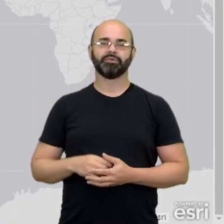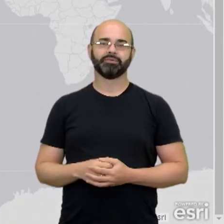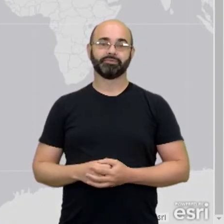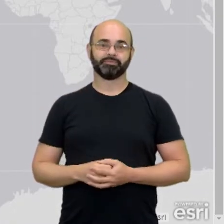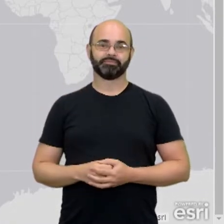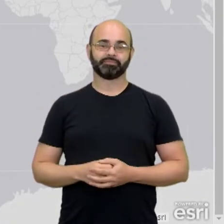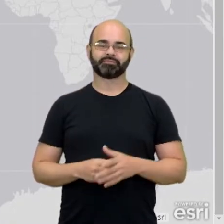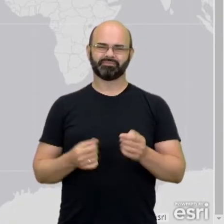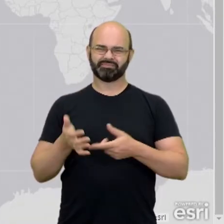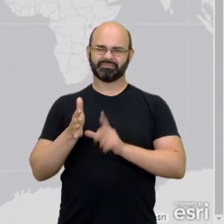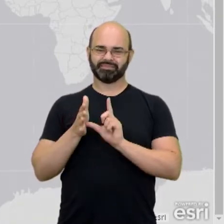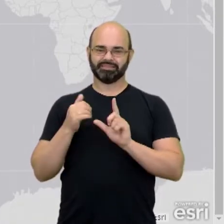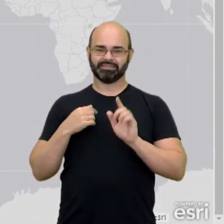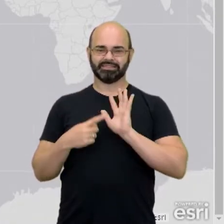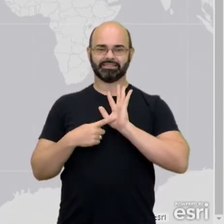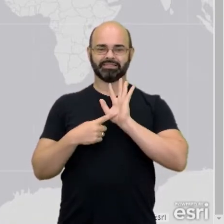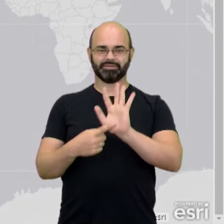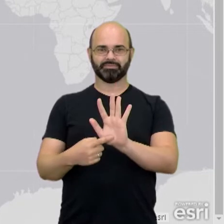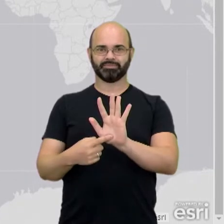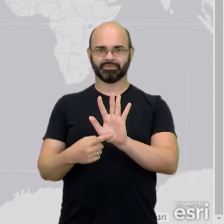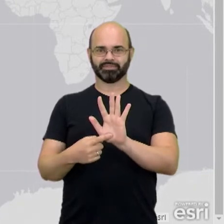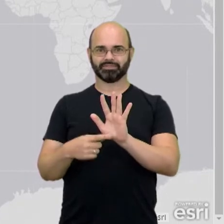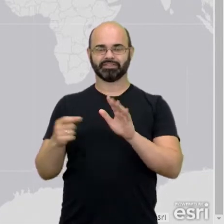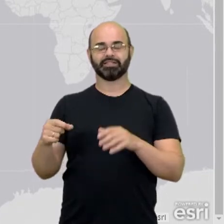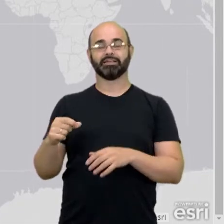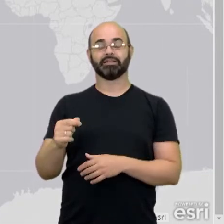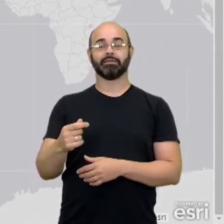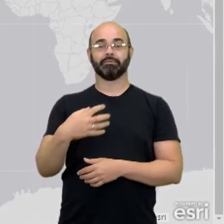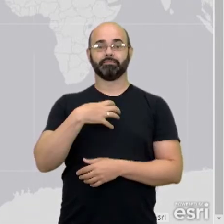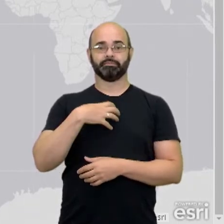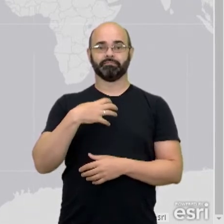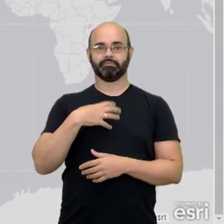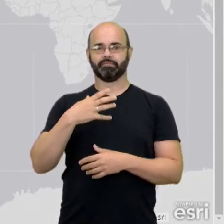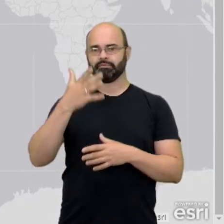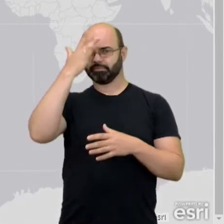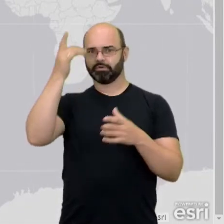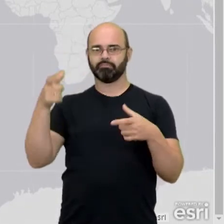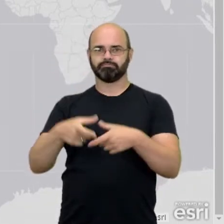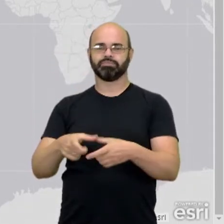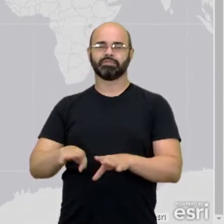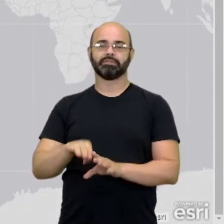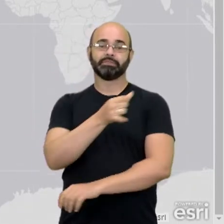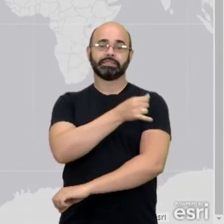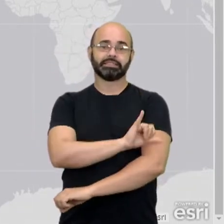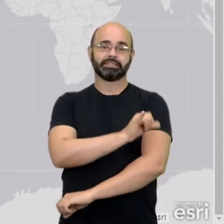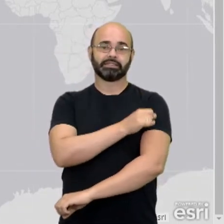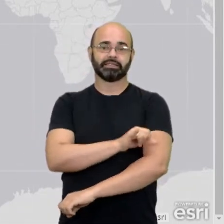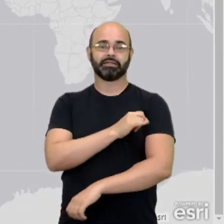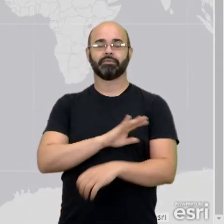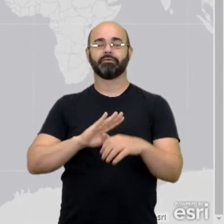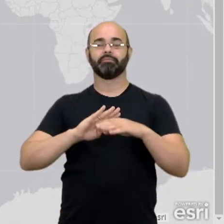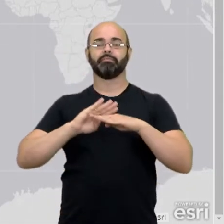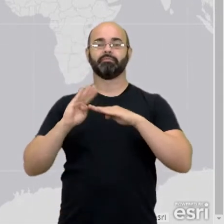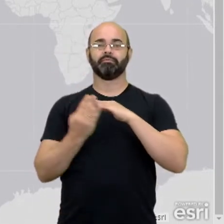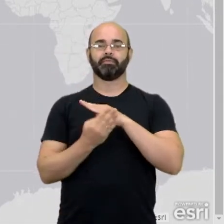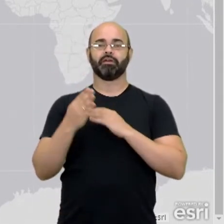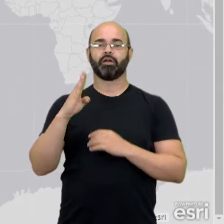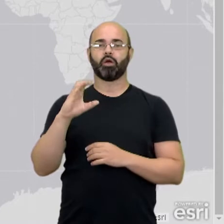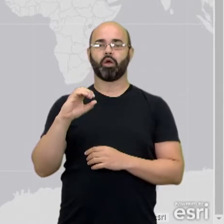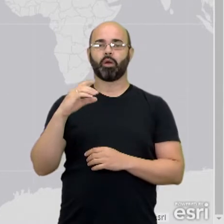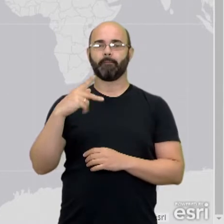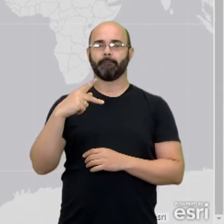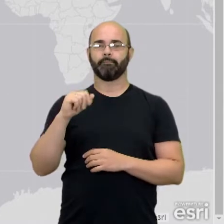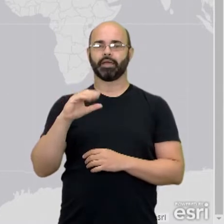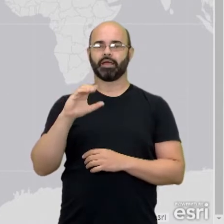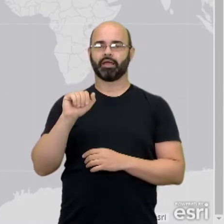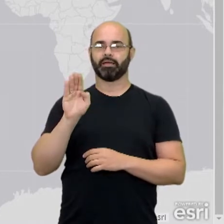Eu mostrei para vocês lá, né? A região lá de Bahia com a grande concentração. E na cidade do Rio de Janeiro, o bairro de Copacabana também